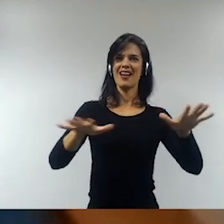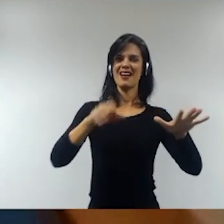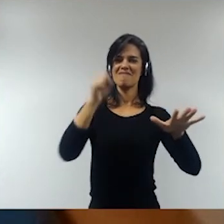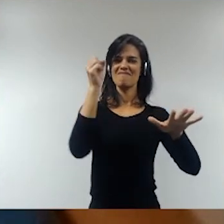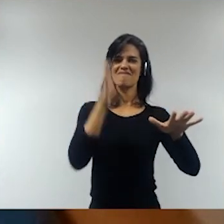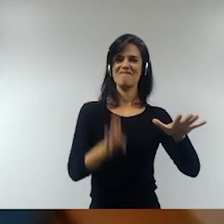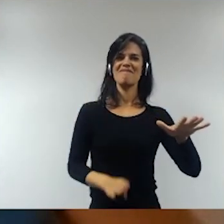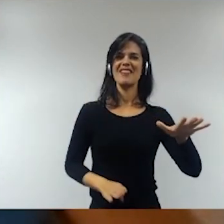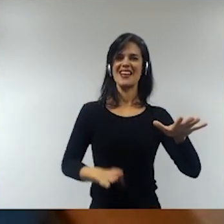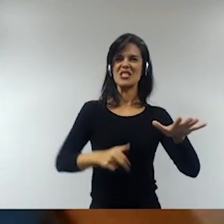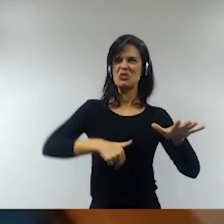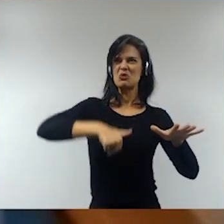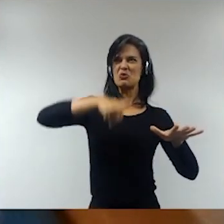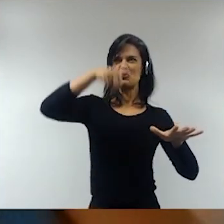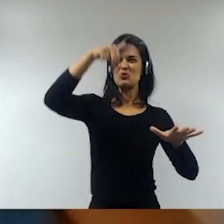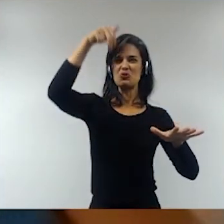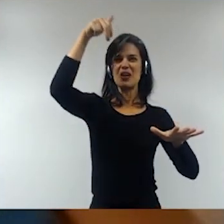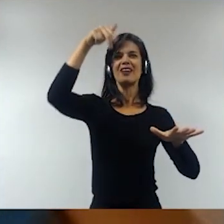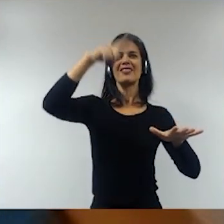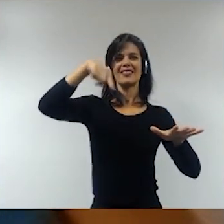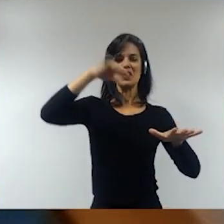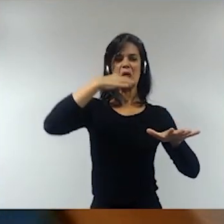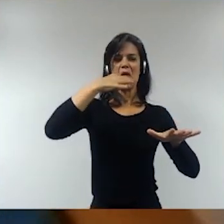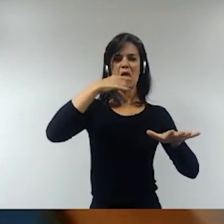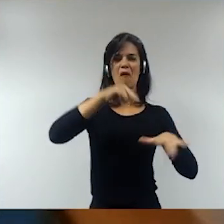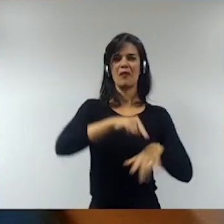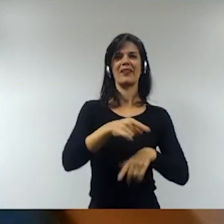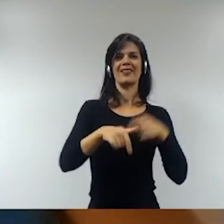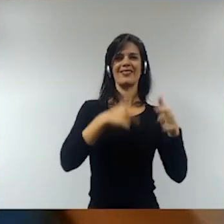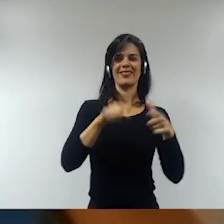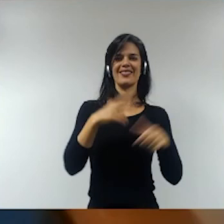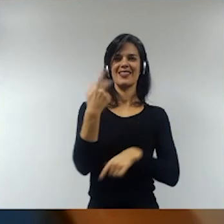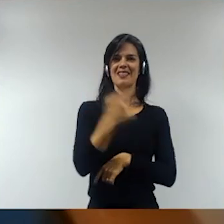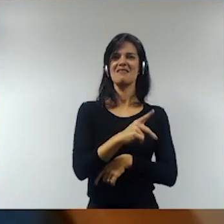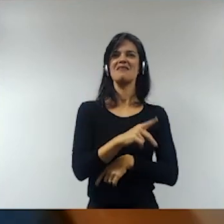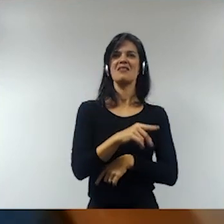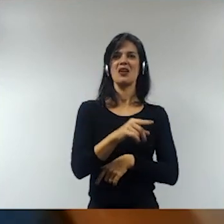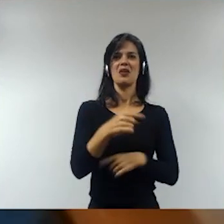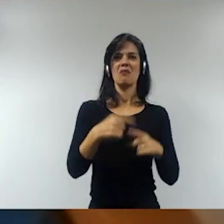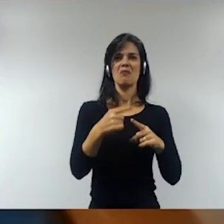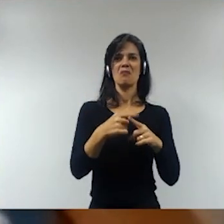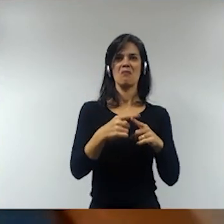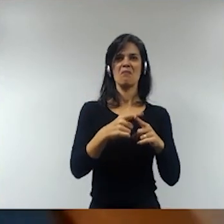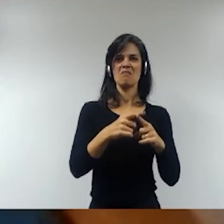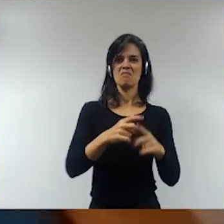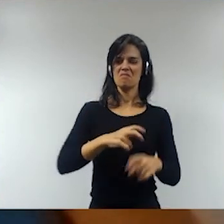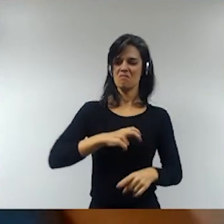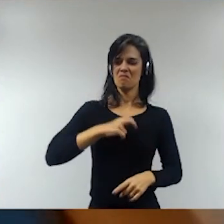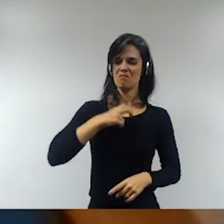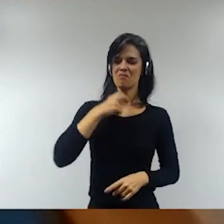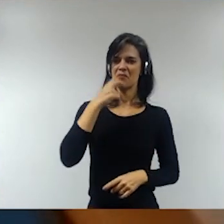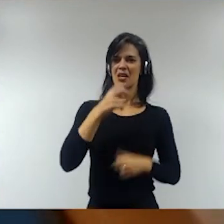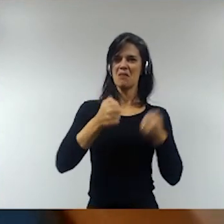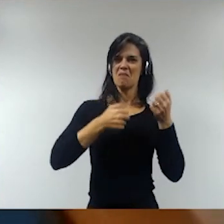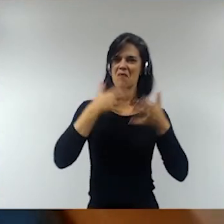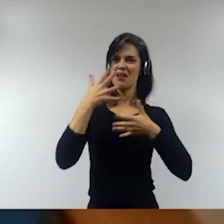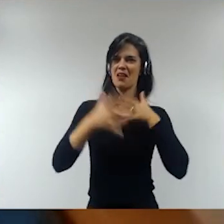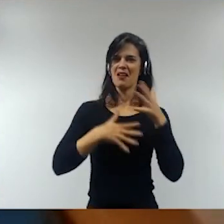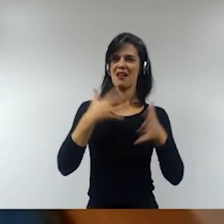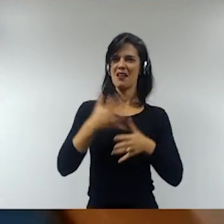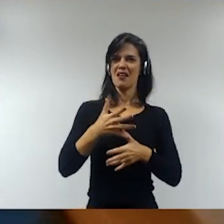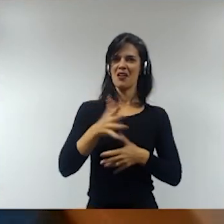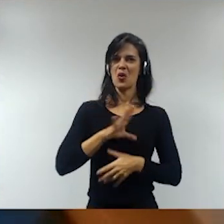chegando ao extremo norte, por essa qualidade, por essa qualificação, por essa voz ativa, né, que a OAB do Rio de Janeiro